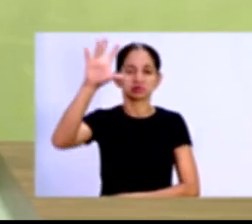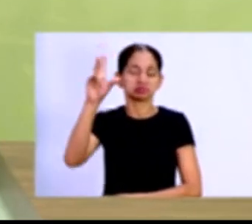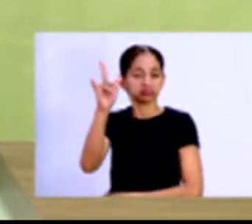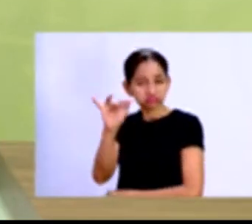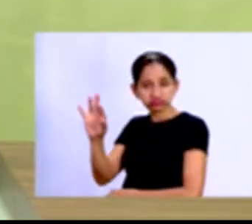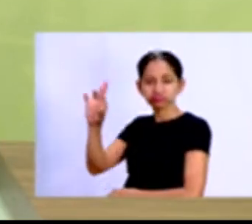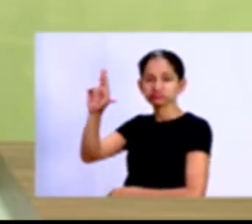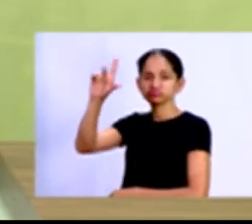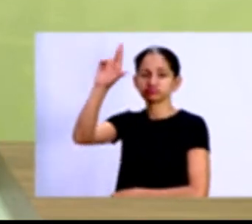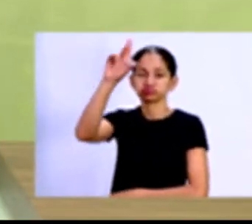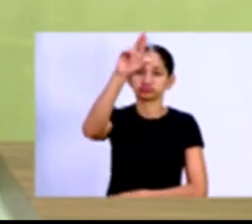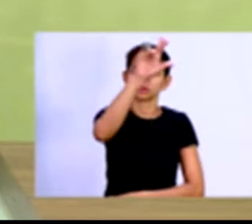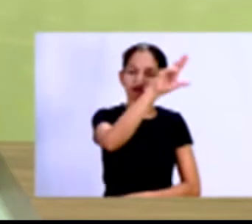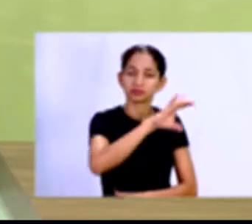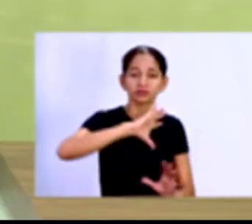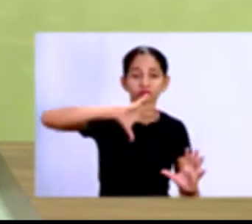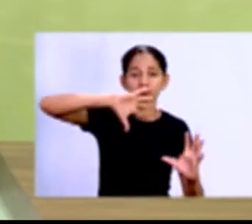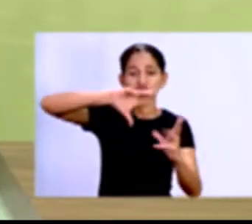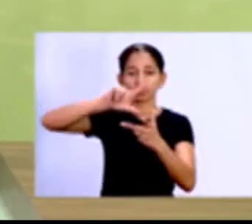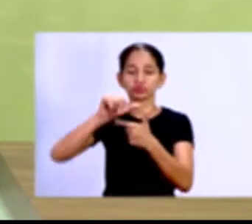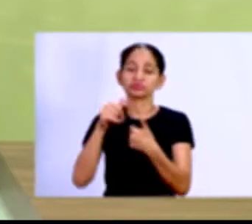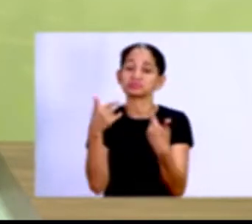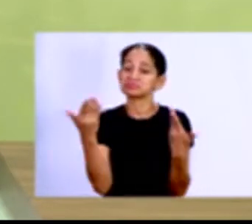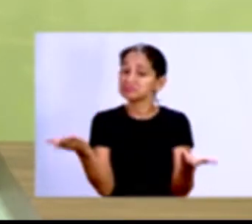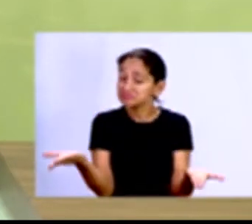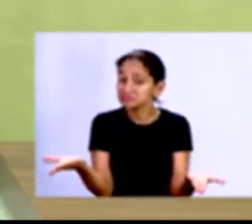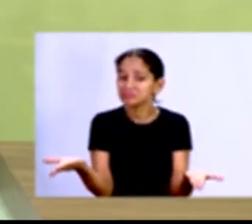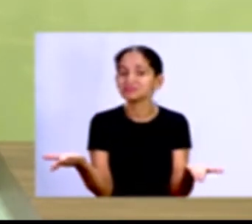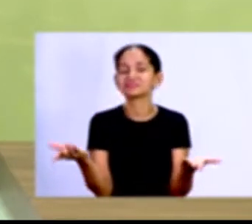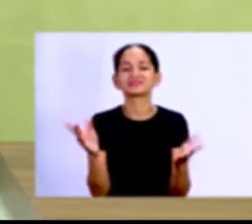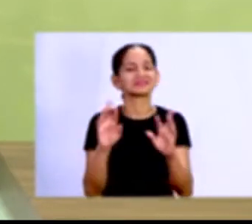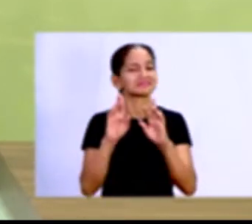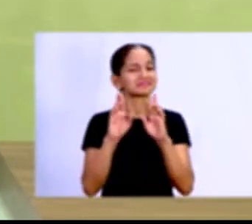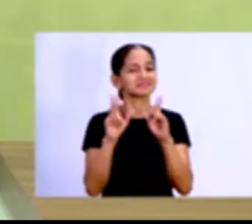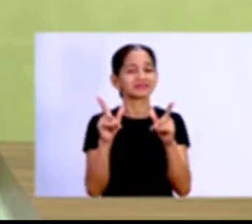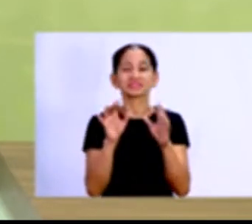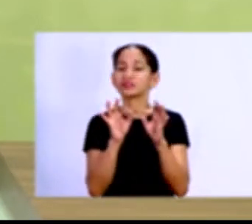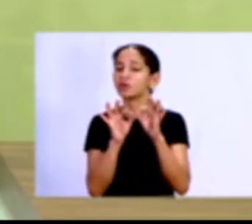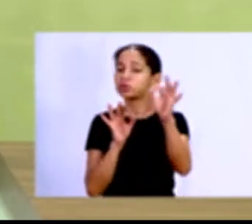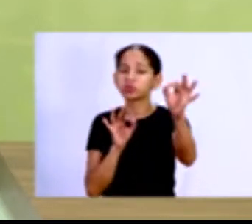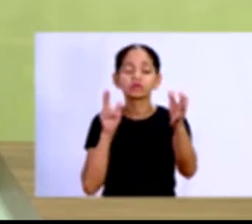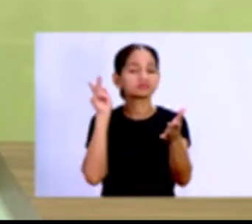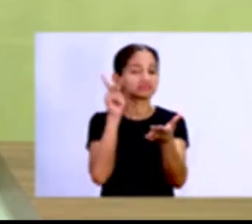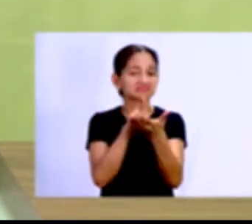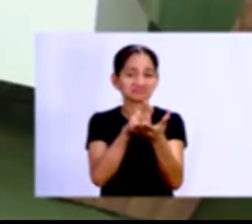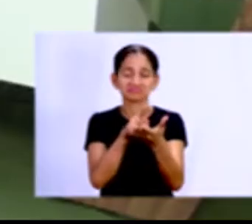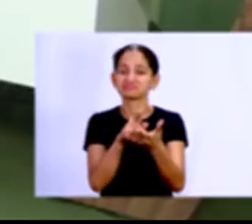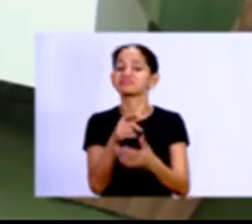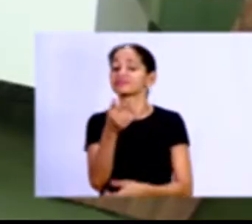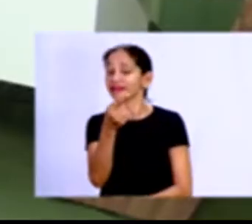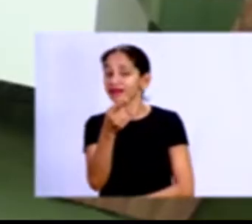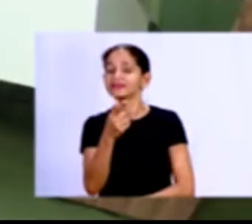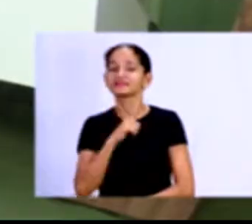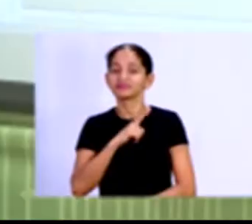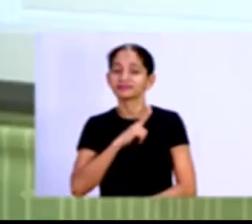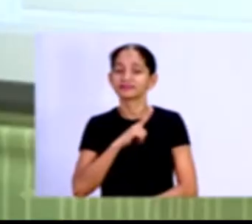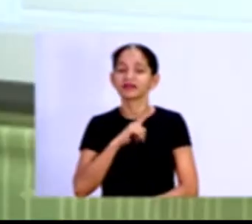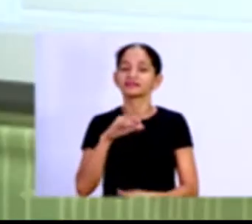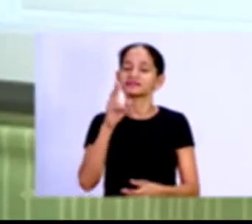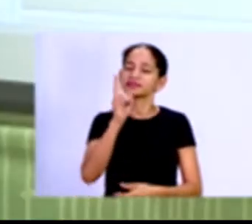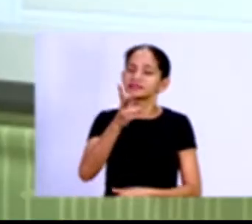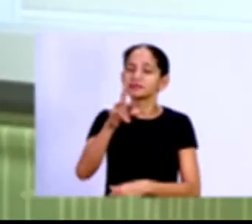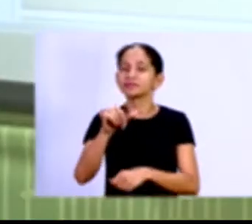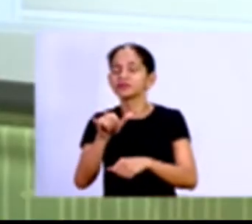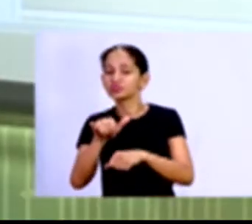Unidos, e você não vai ter um contato, né, então é totalmente à distância, totalmente online. E são utilizados